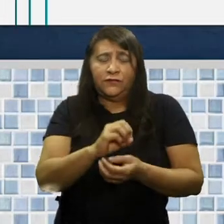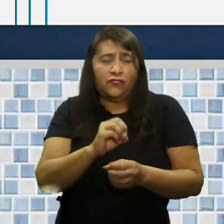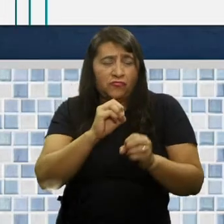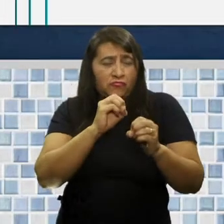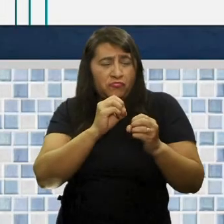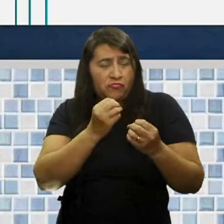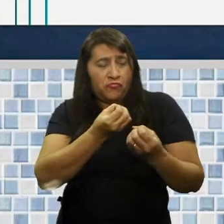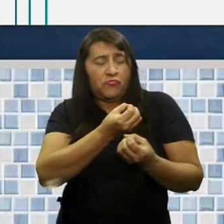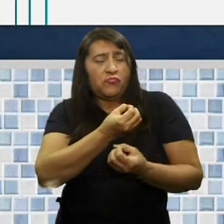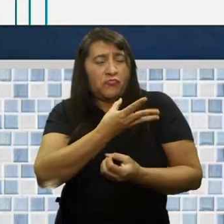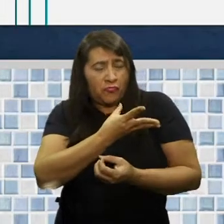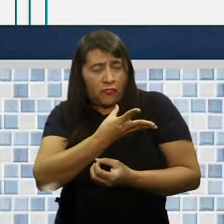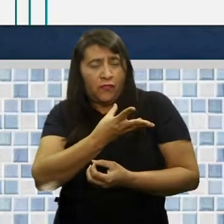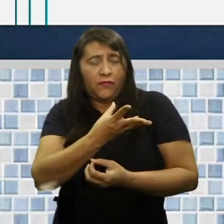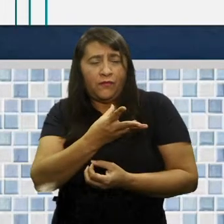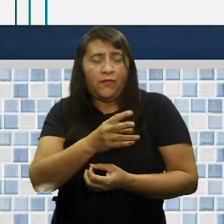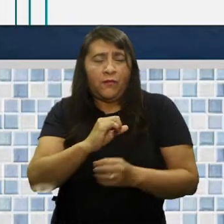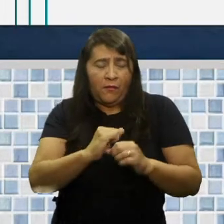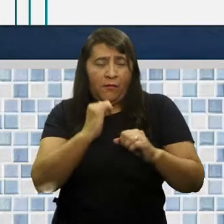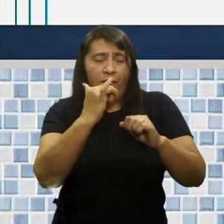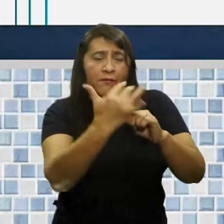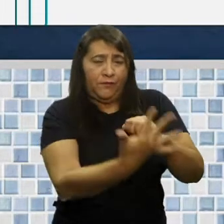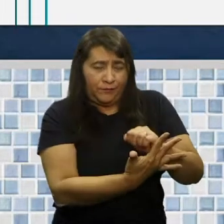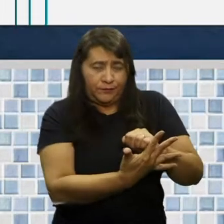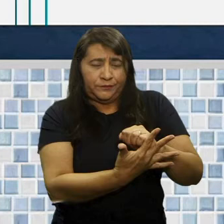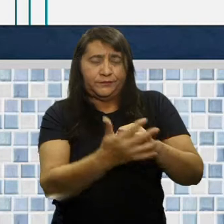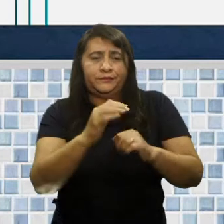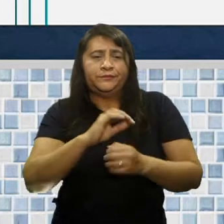novas proporcionadas pela pandemia.